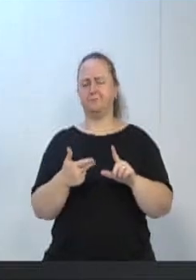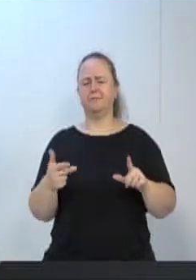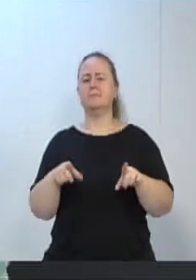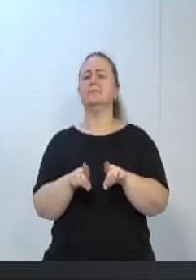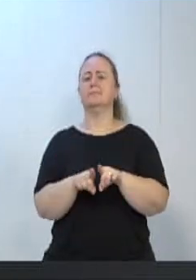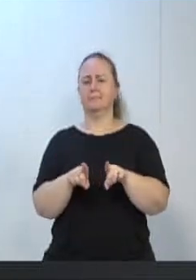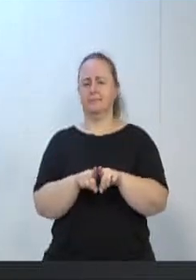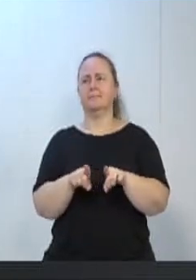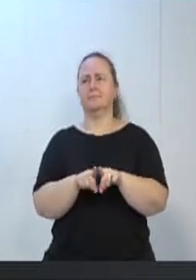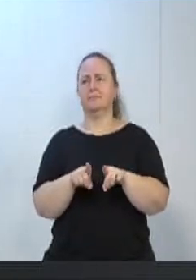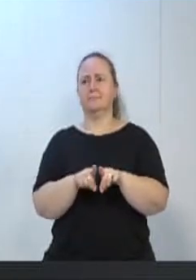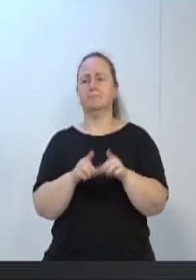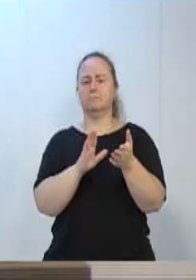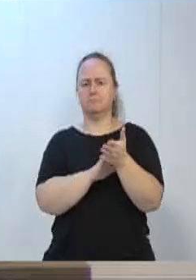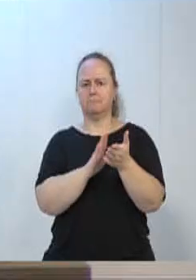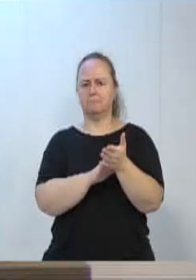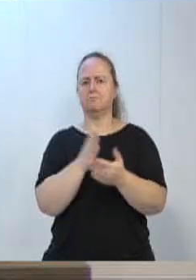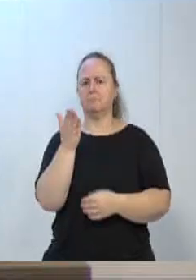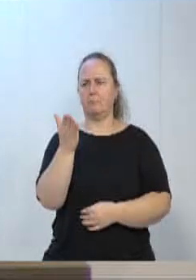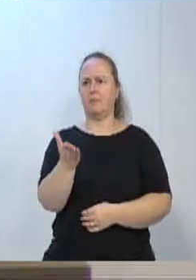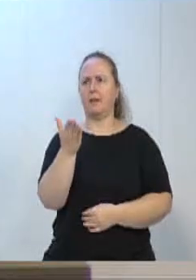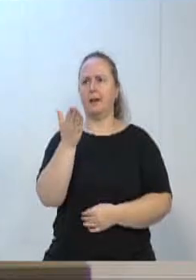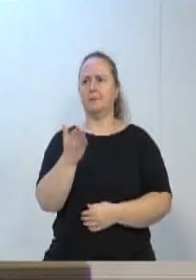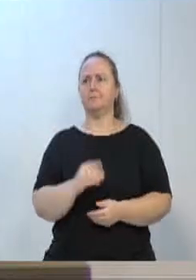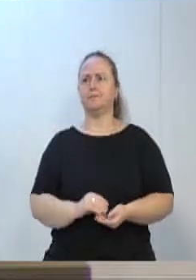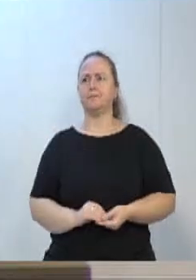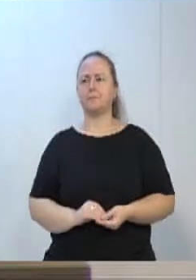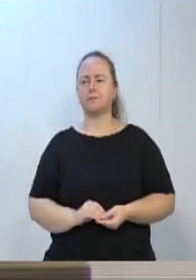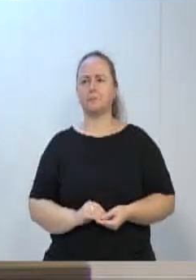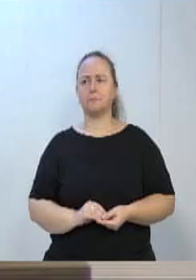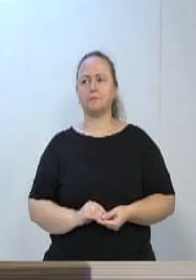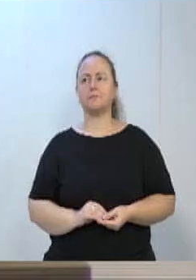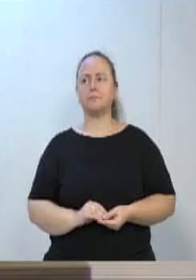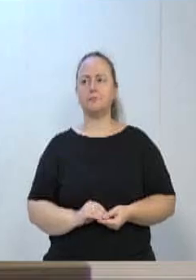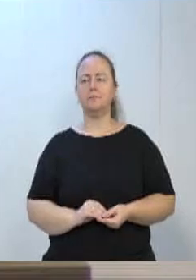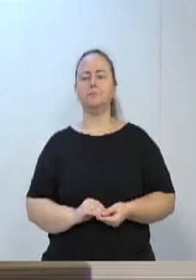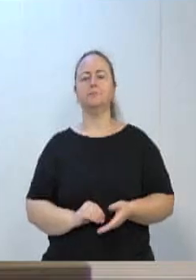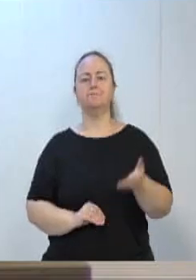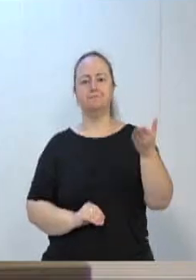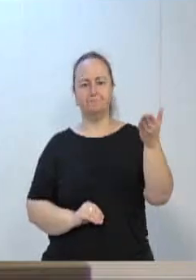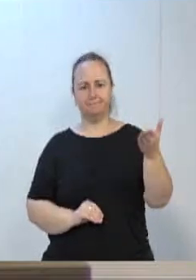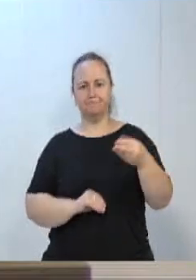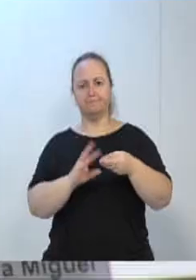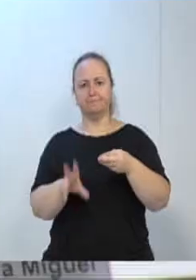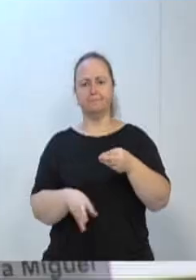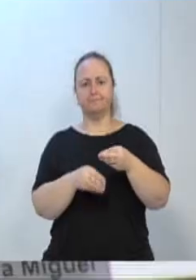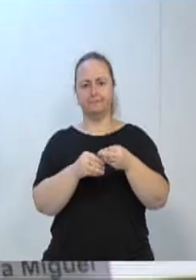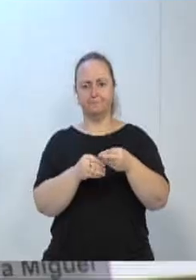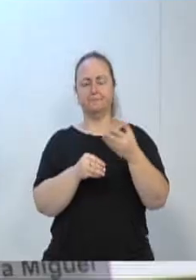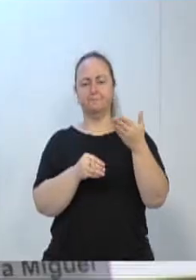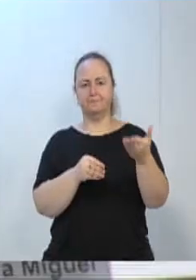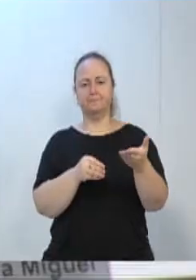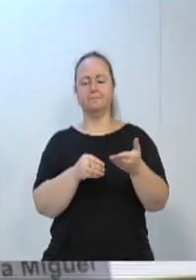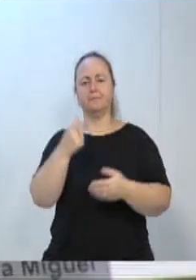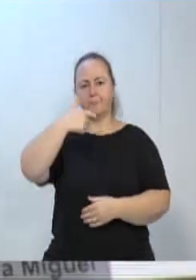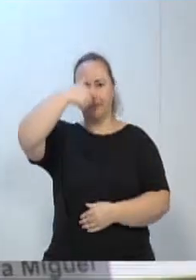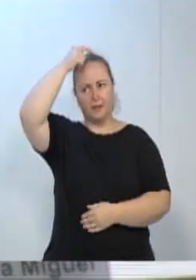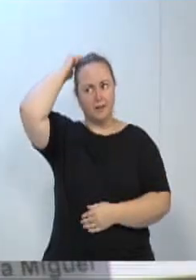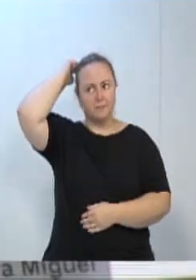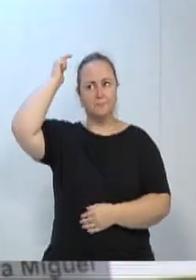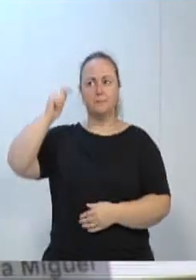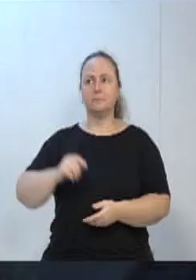também. Parabéns pela sua fala. Inclua a sua fala ao meu pronunciamento. Já com autorização da presidente. Ouçam a parte,